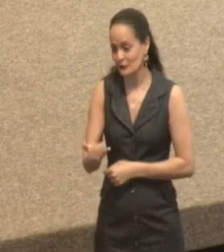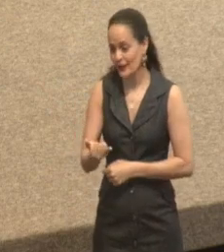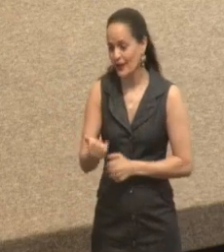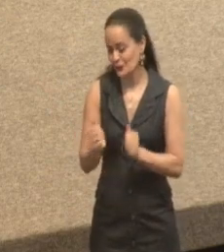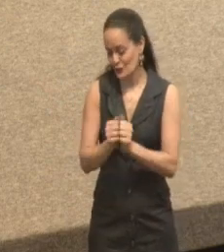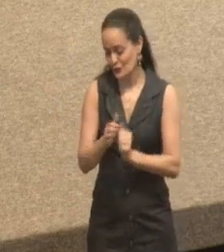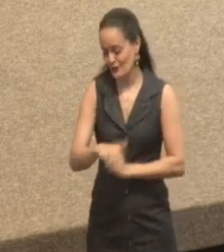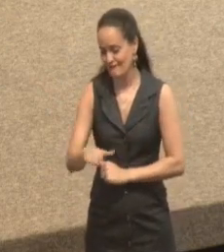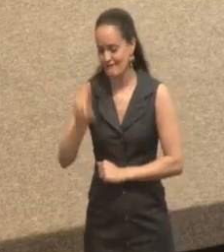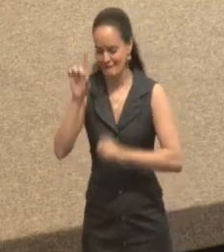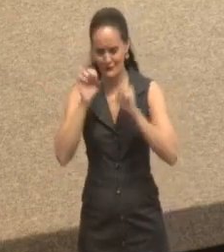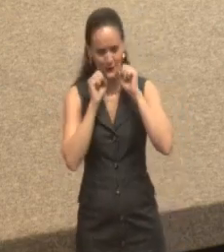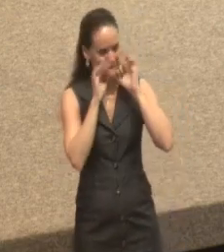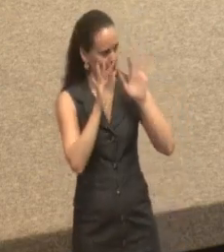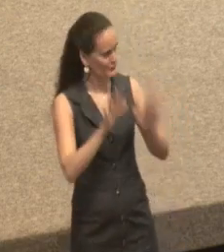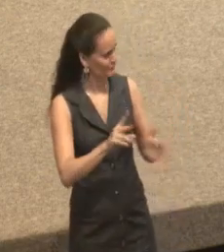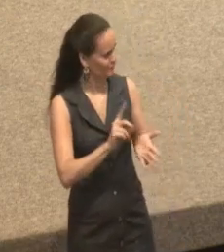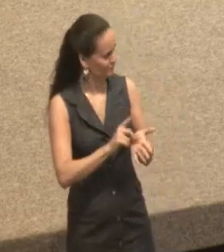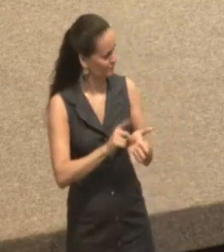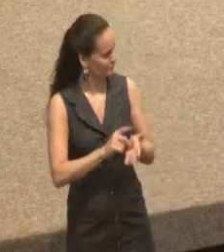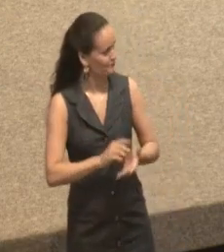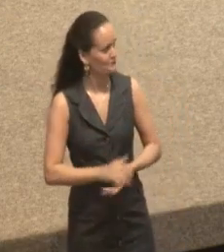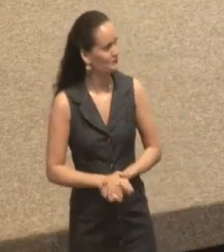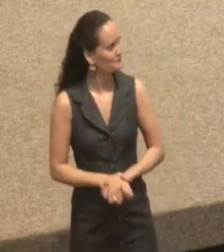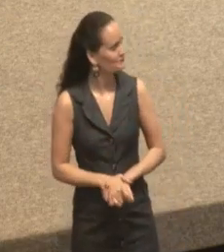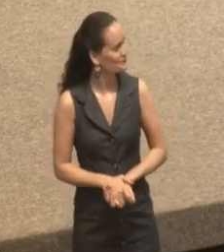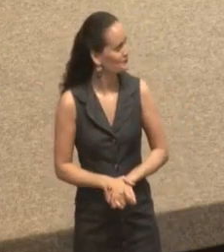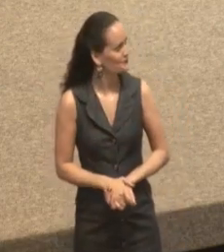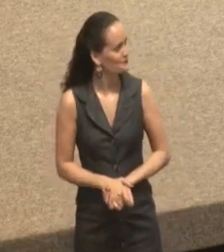Que Deus os abençoe.